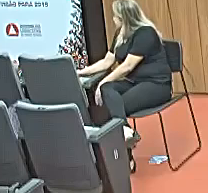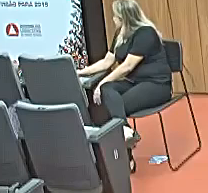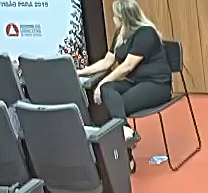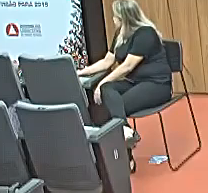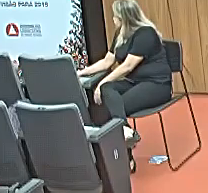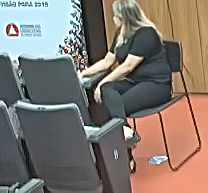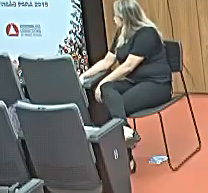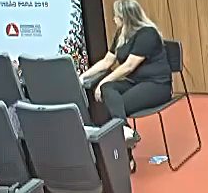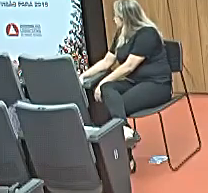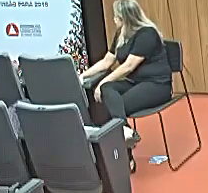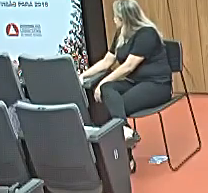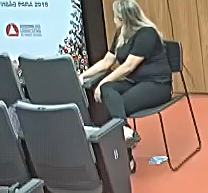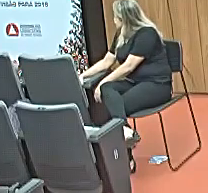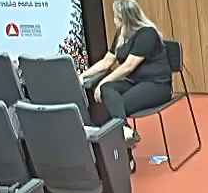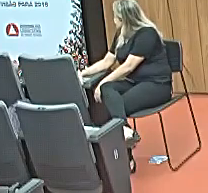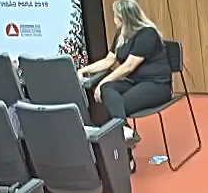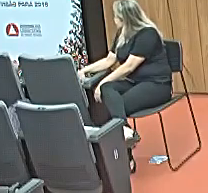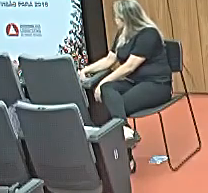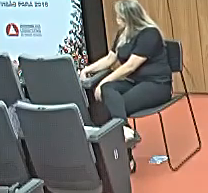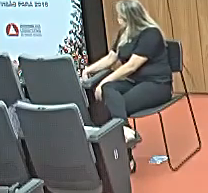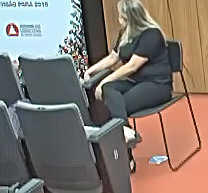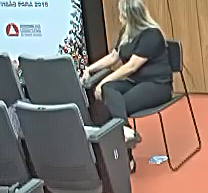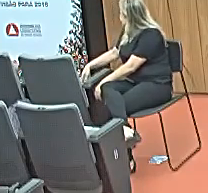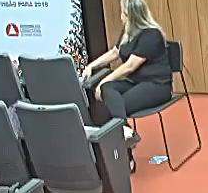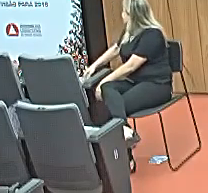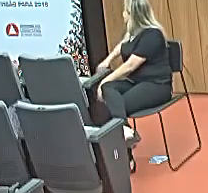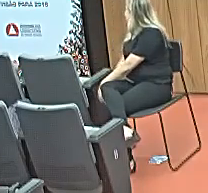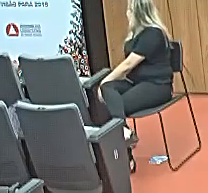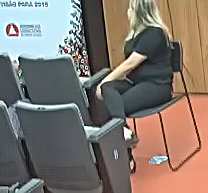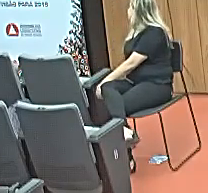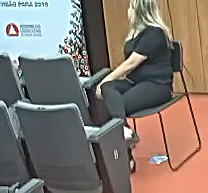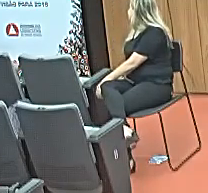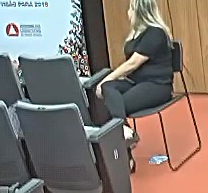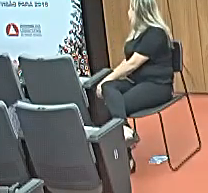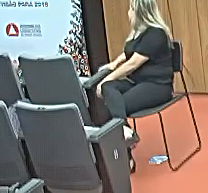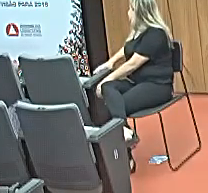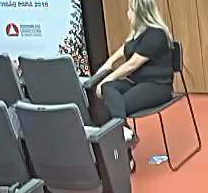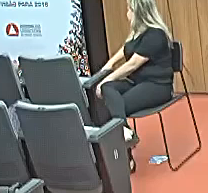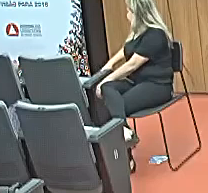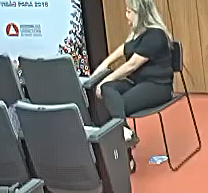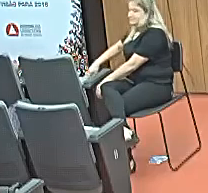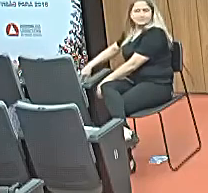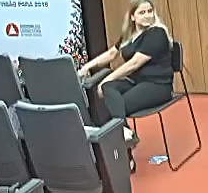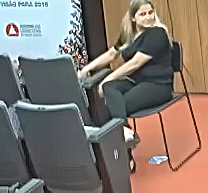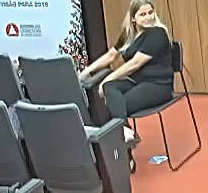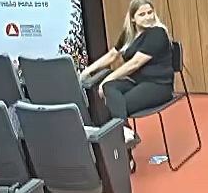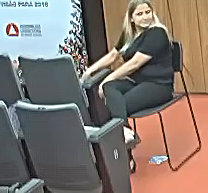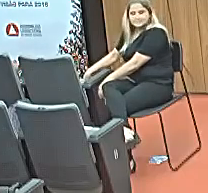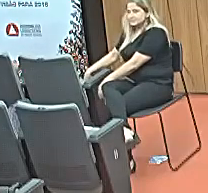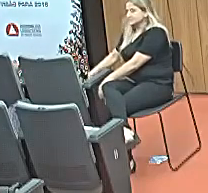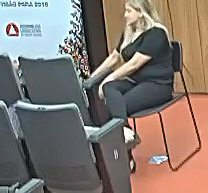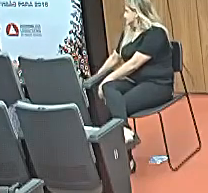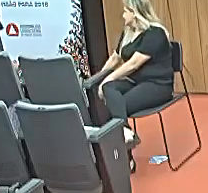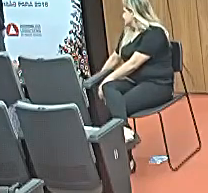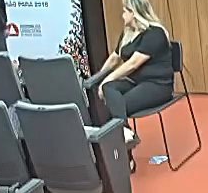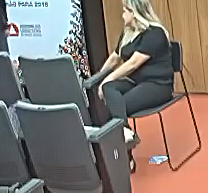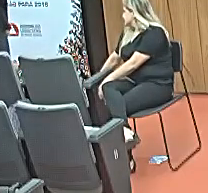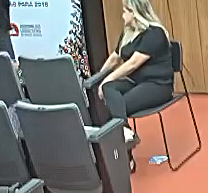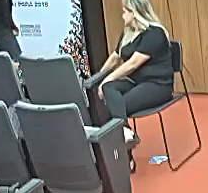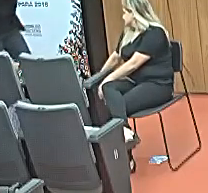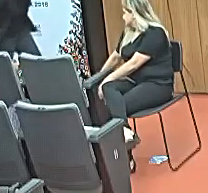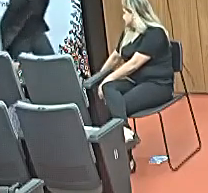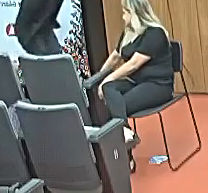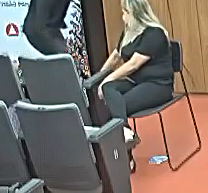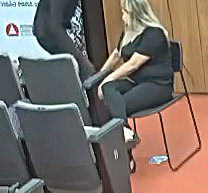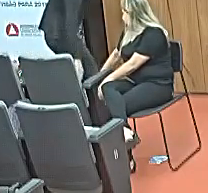e judiciária e da defesa civil o e segurança pública que foi debatido hoje dia 8 de novembro de